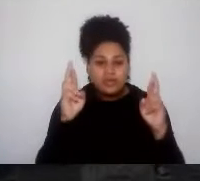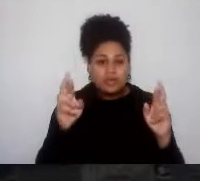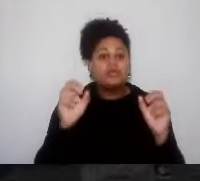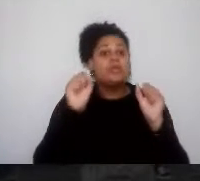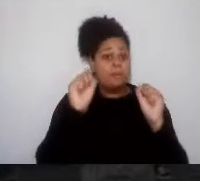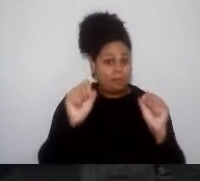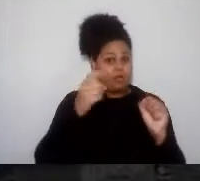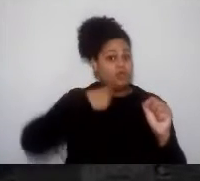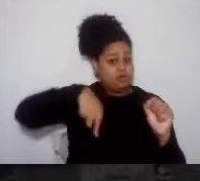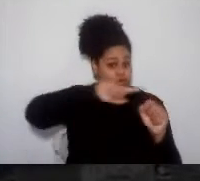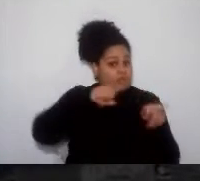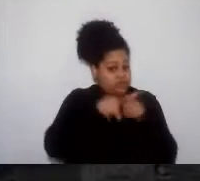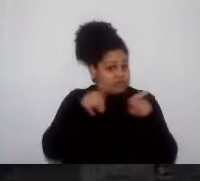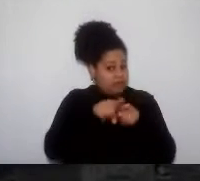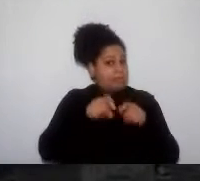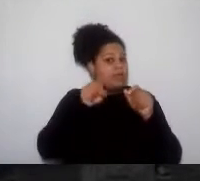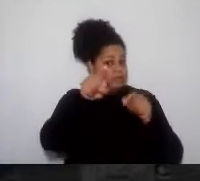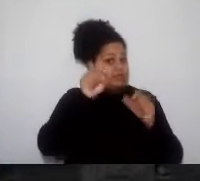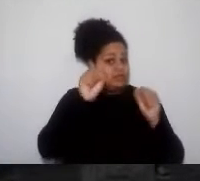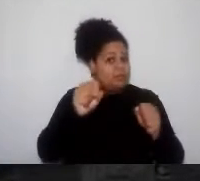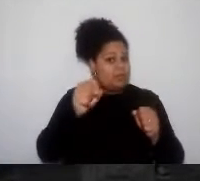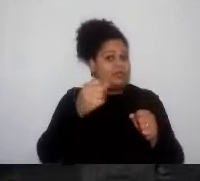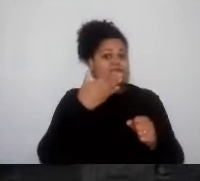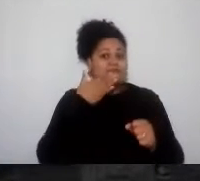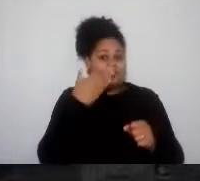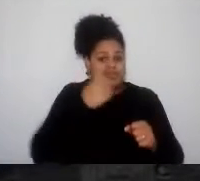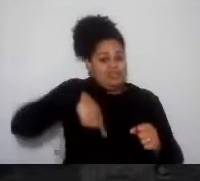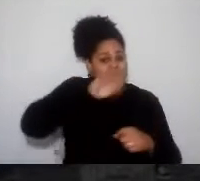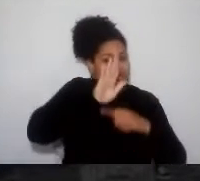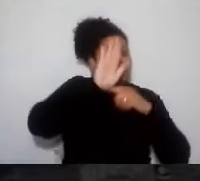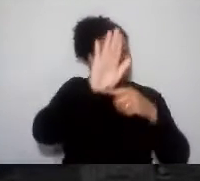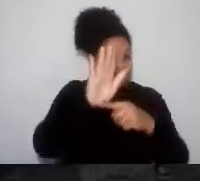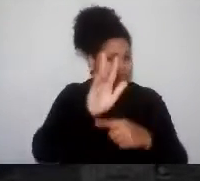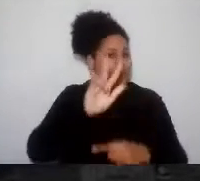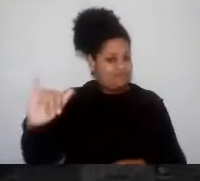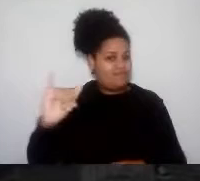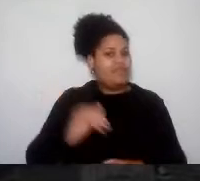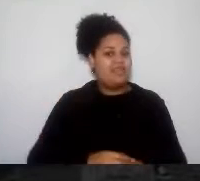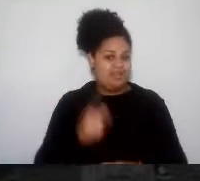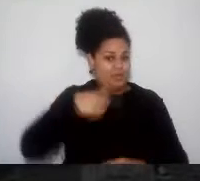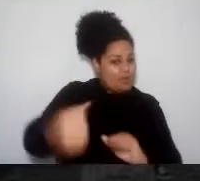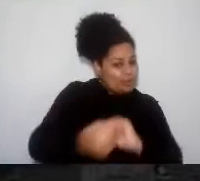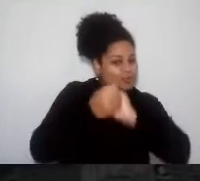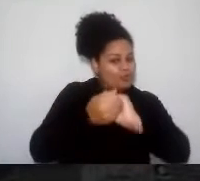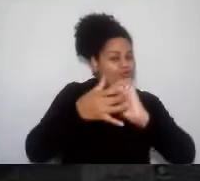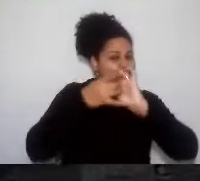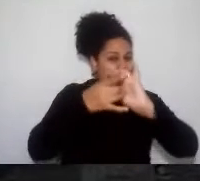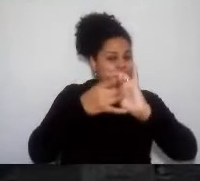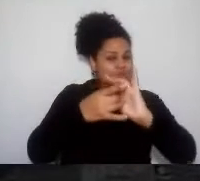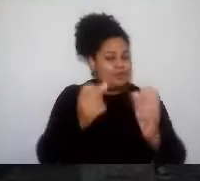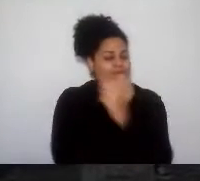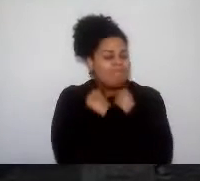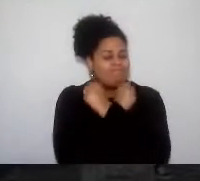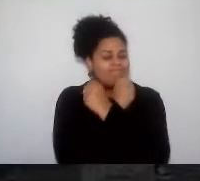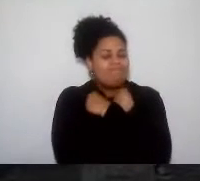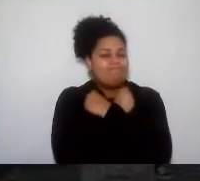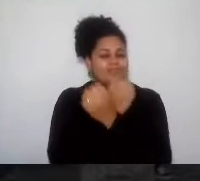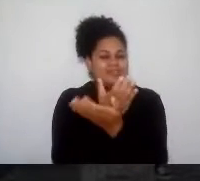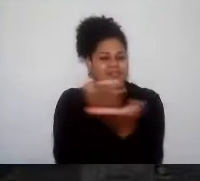gente também por aqui, meu amigo. Tamo junto aí, na empreitada. Grande abraço para vocês,